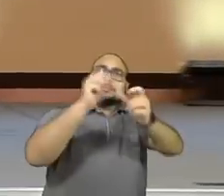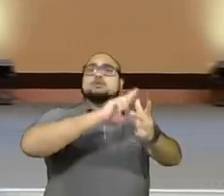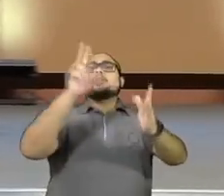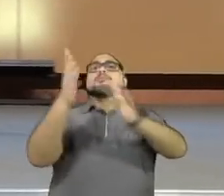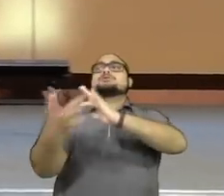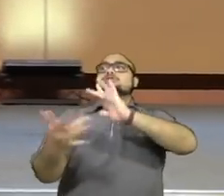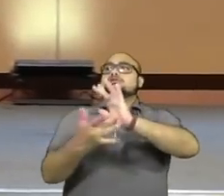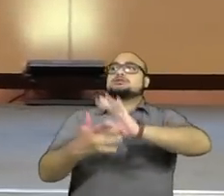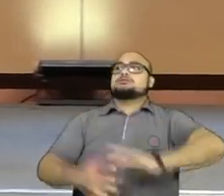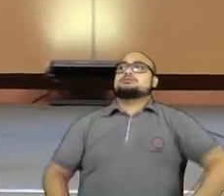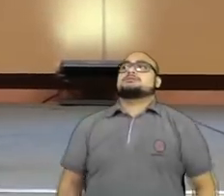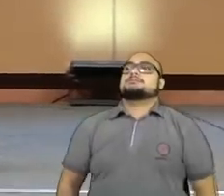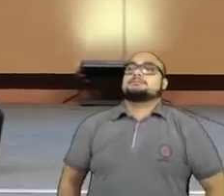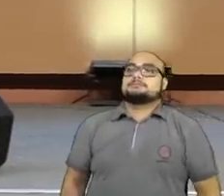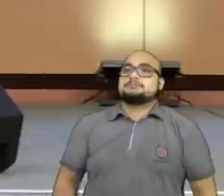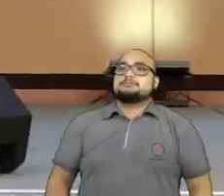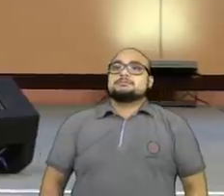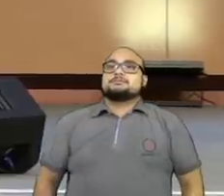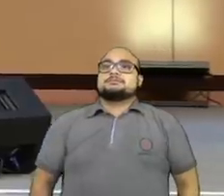Jesus.